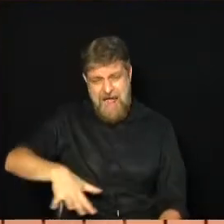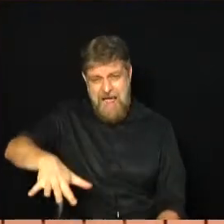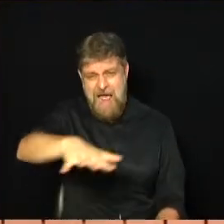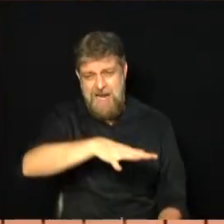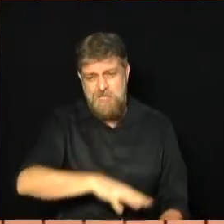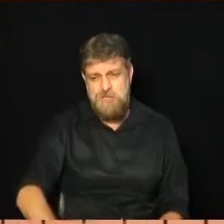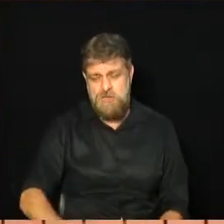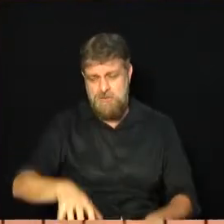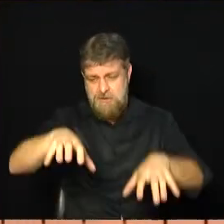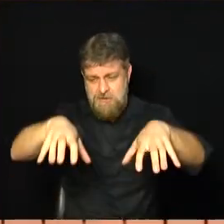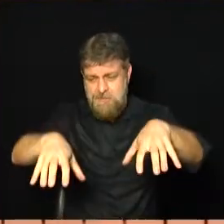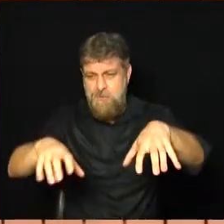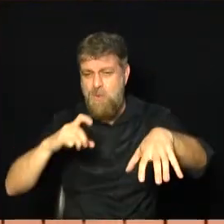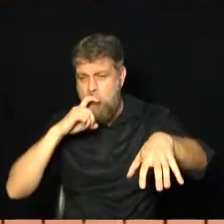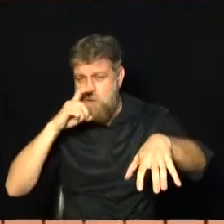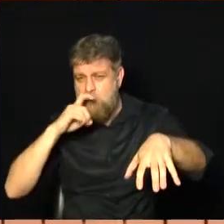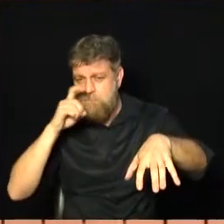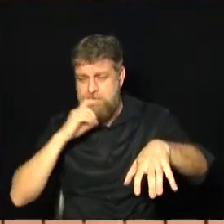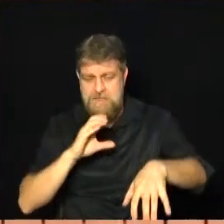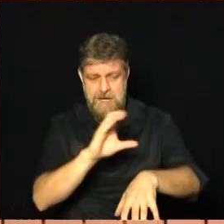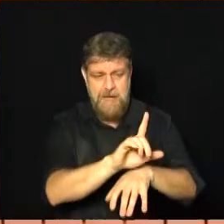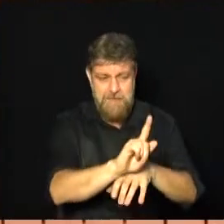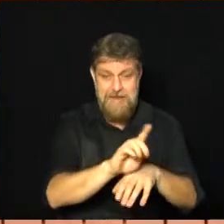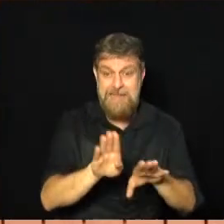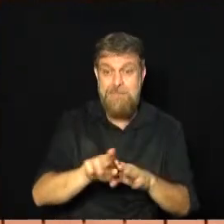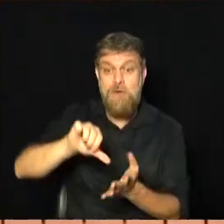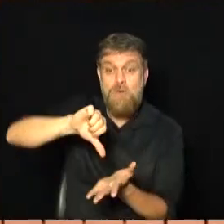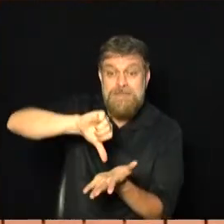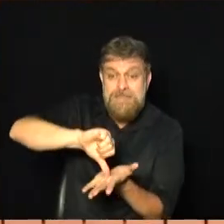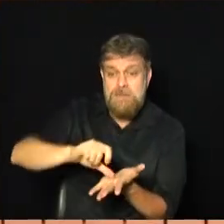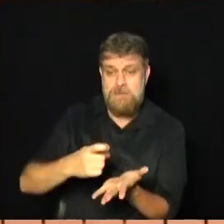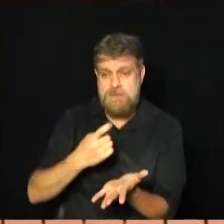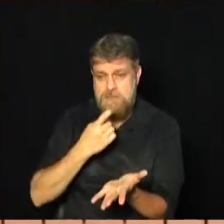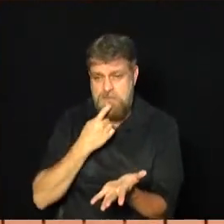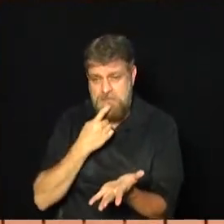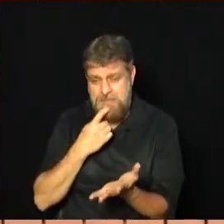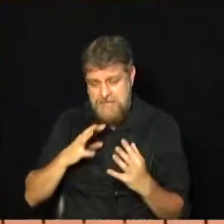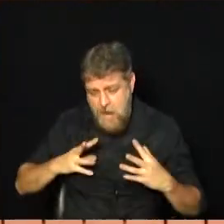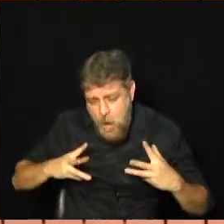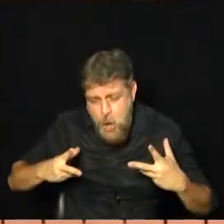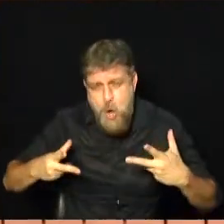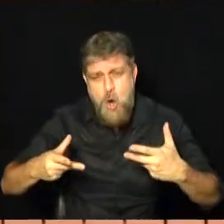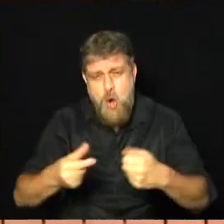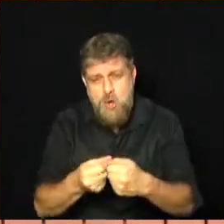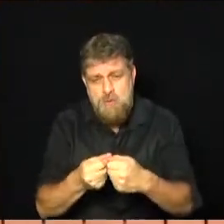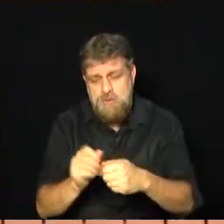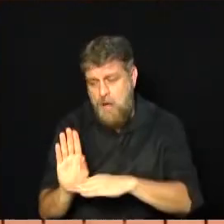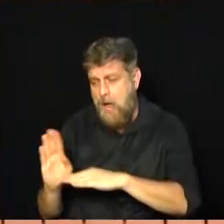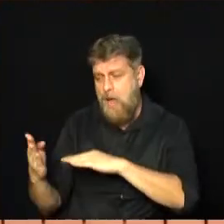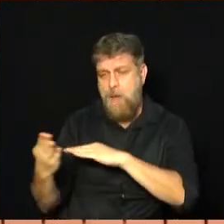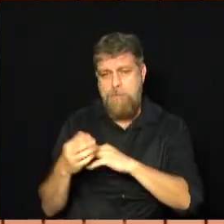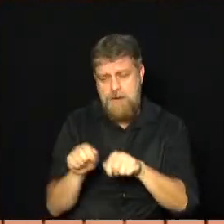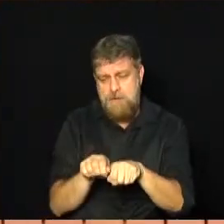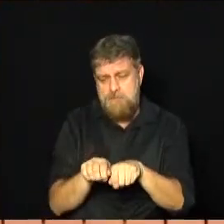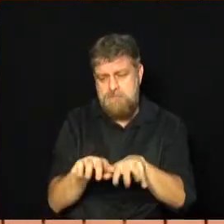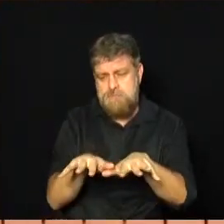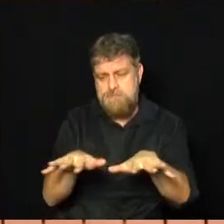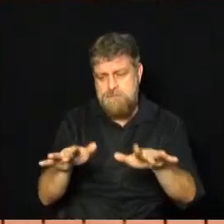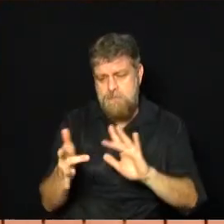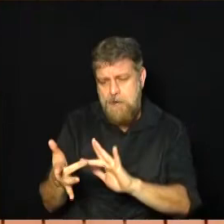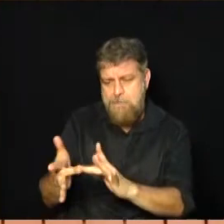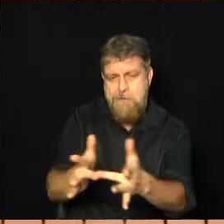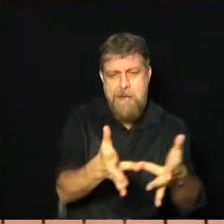do Ouro Verde, Campo Grande, e mesmo a região central da cidade, toda essa região e com os bairros adjacentes a esses